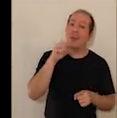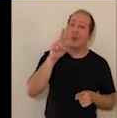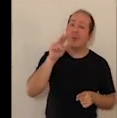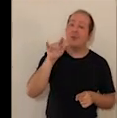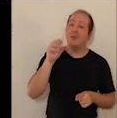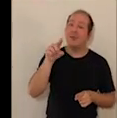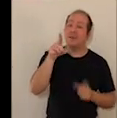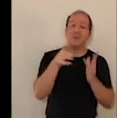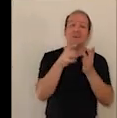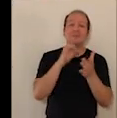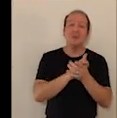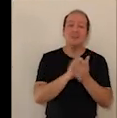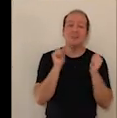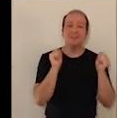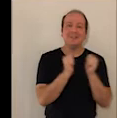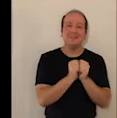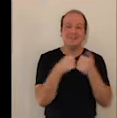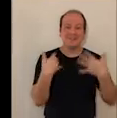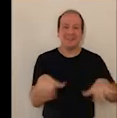Lá vem Corvino com a esposa.